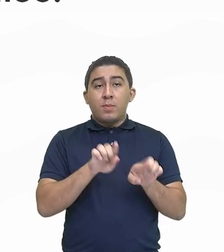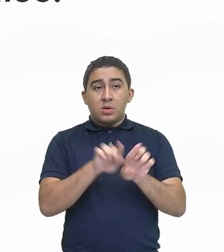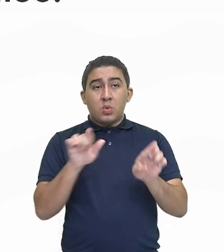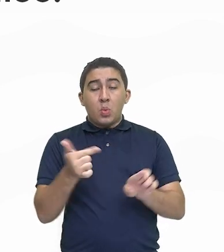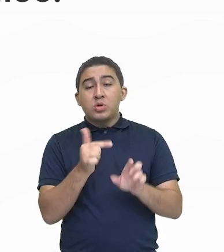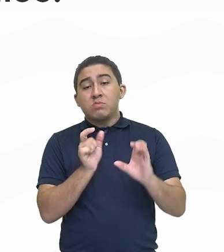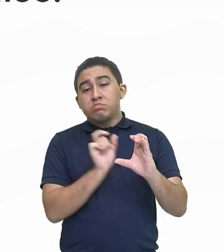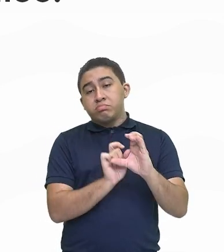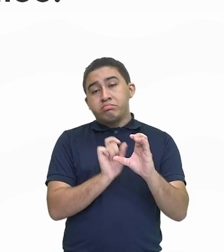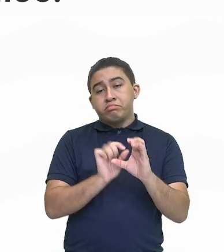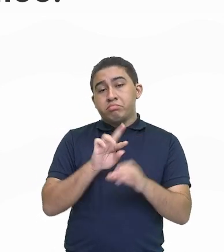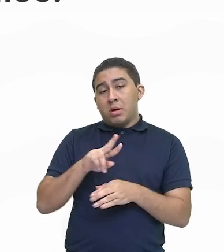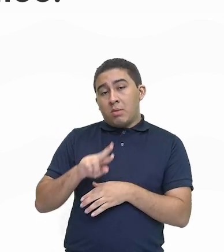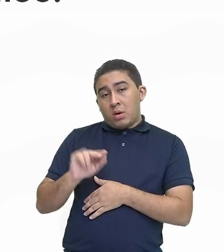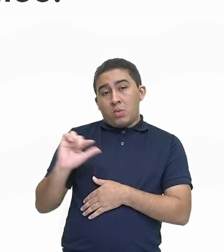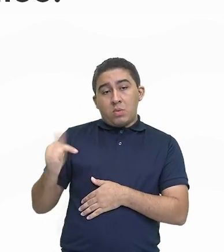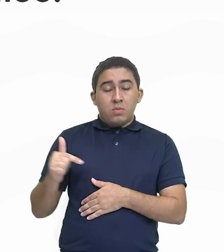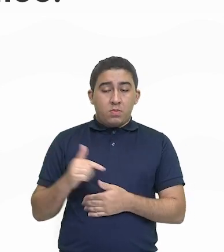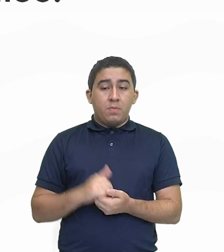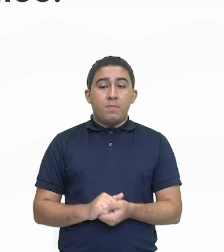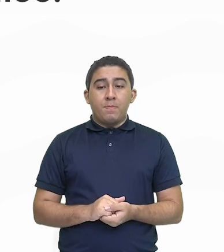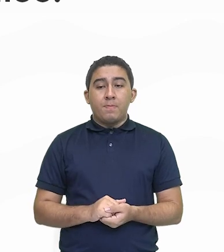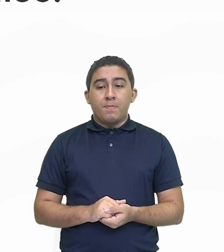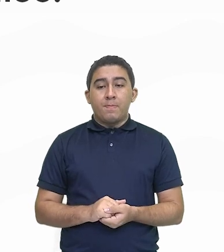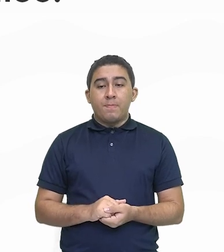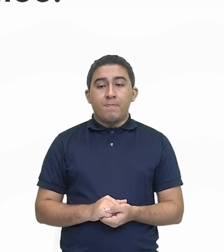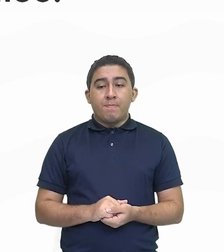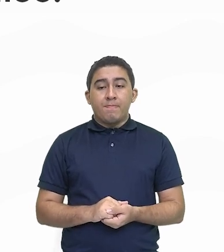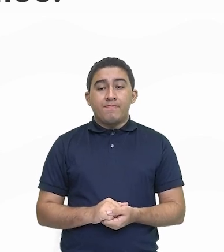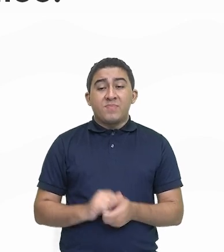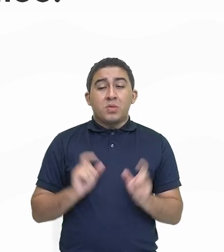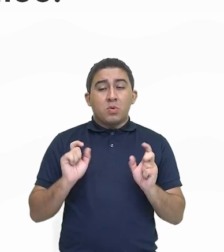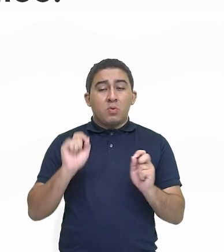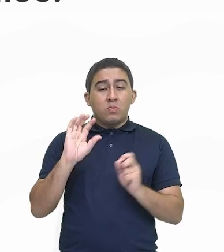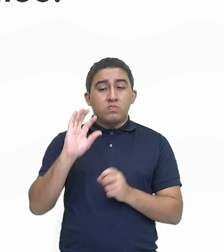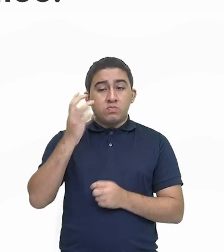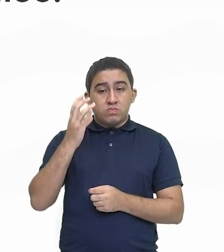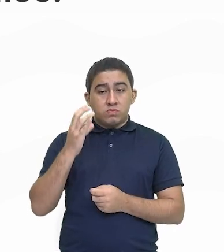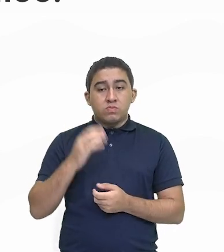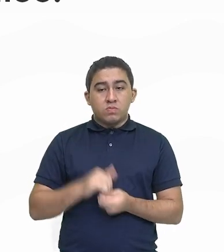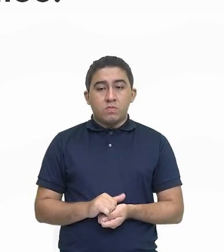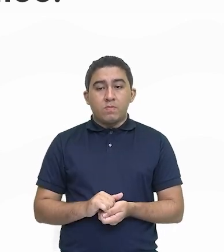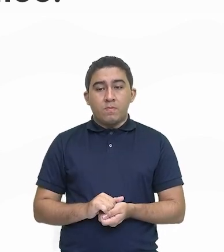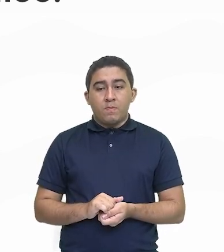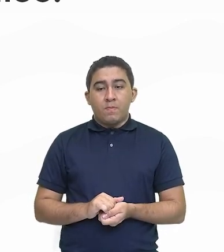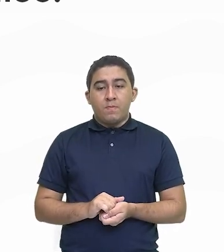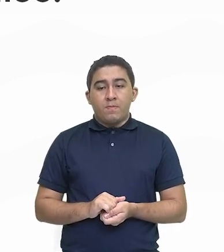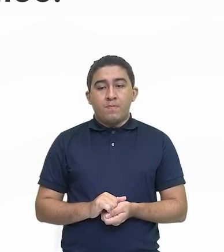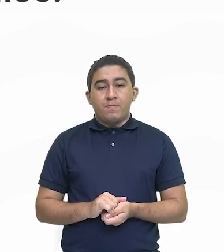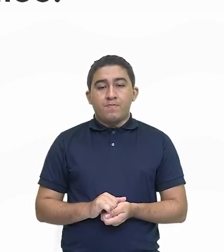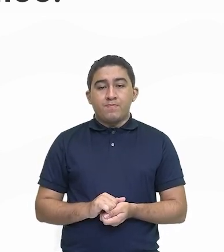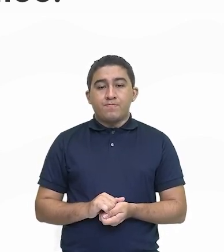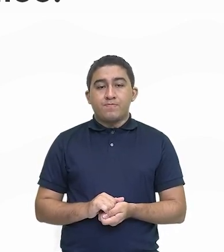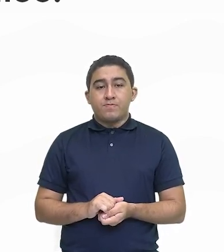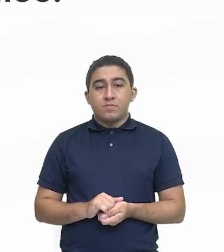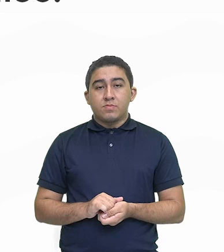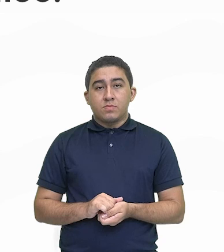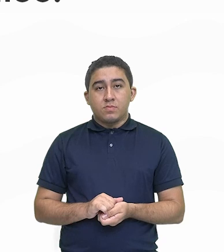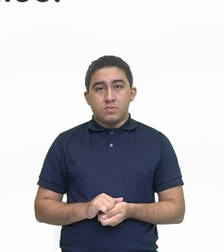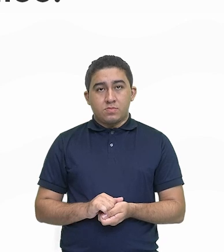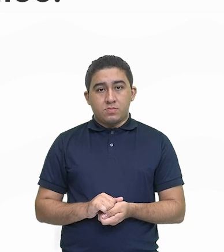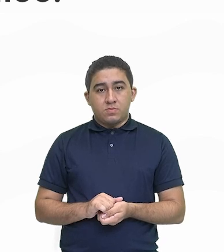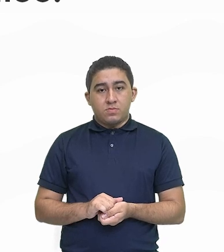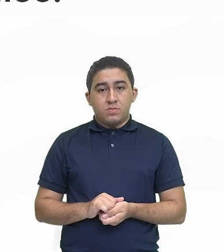no tilacoide não, tá? Então, o que vai acontecer nesse processo? A glicose, ela vai